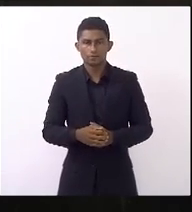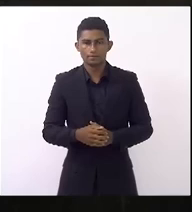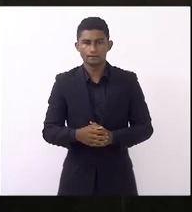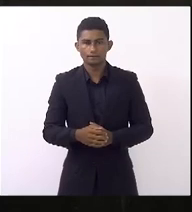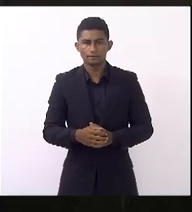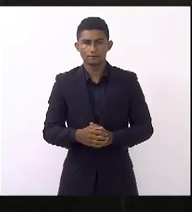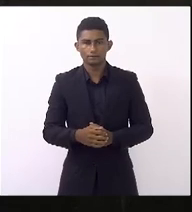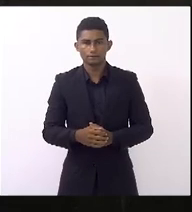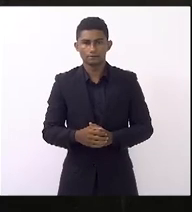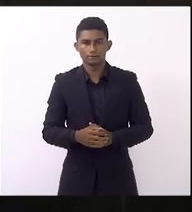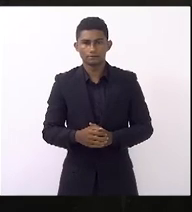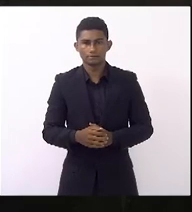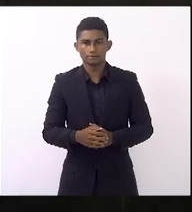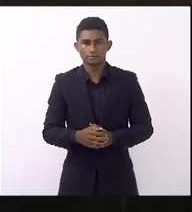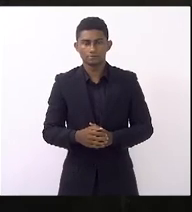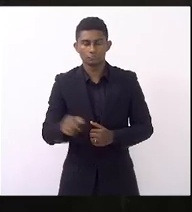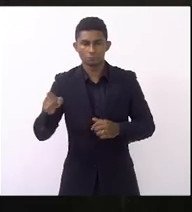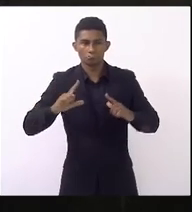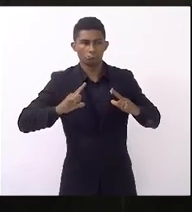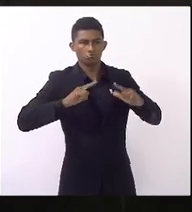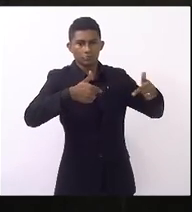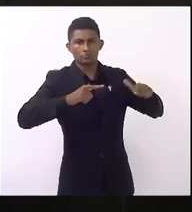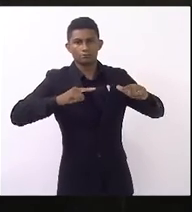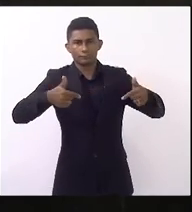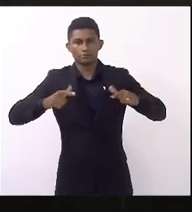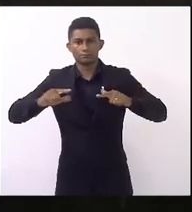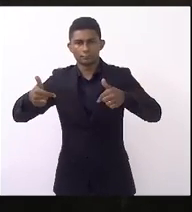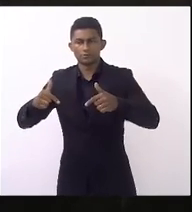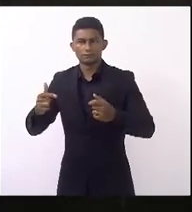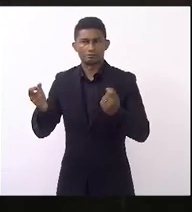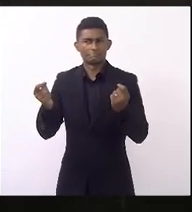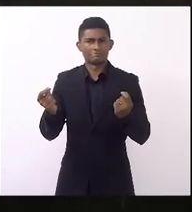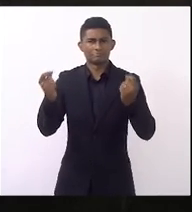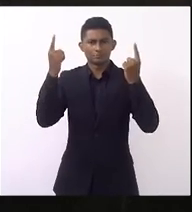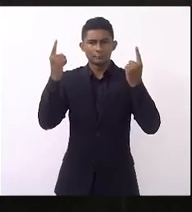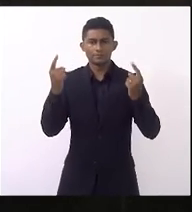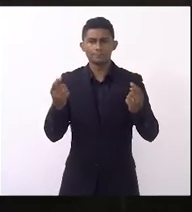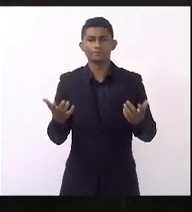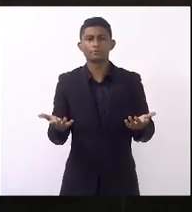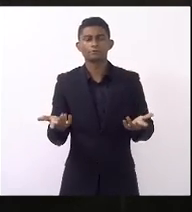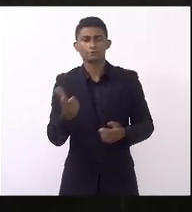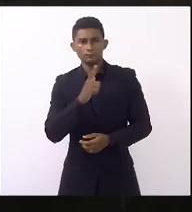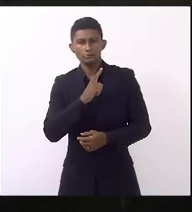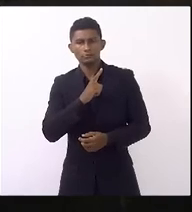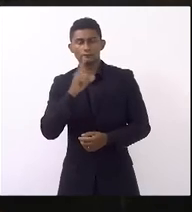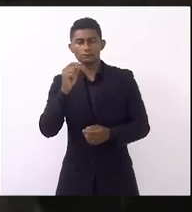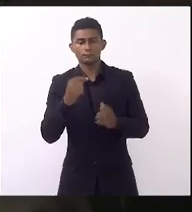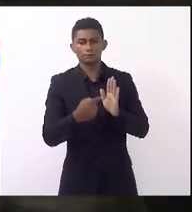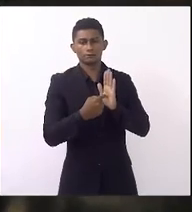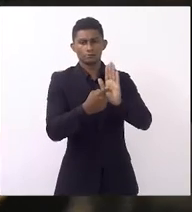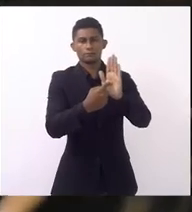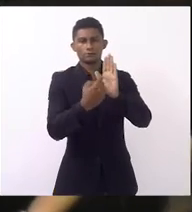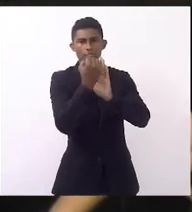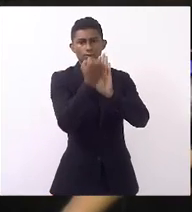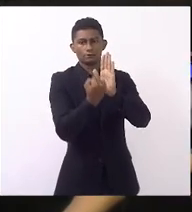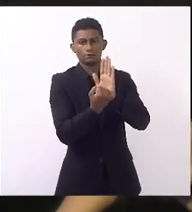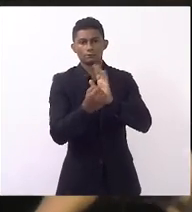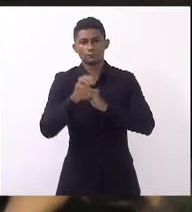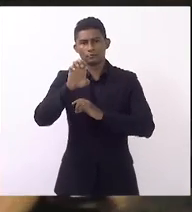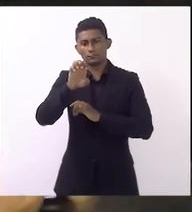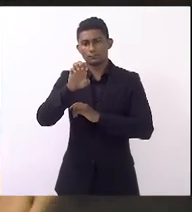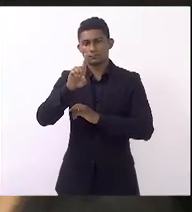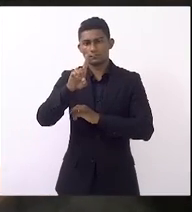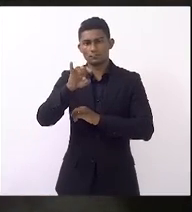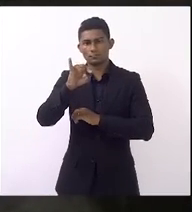suas ações questionáveis, os seus absurdos, agora publicou um edital, no último dia 31 de